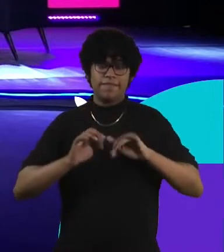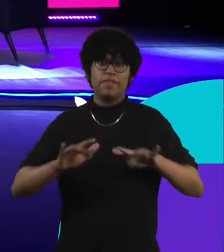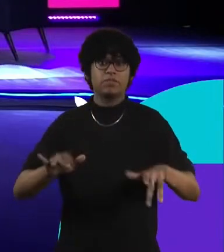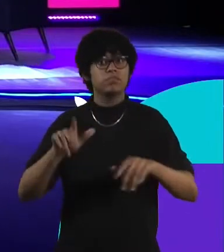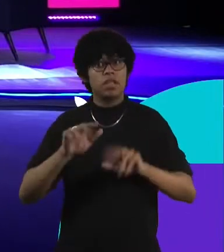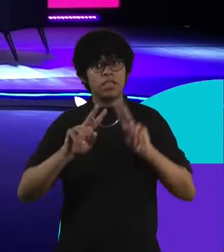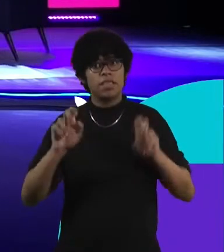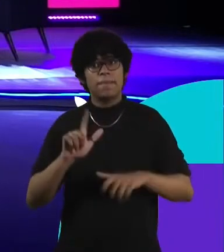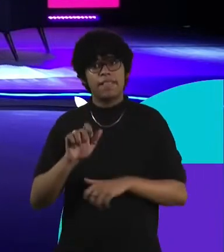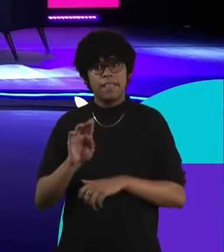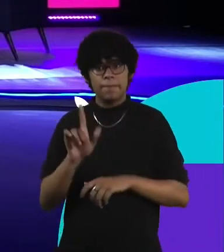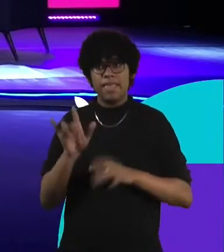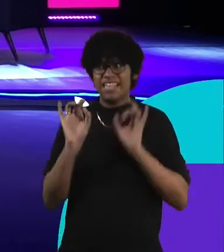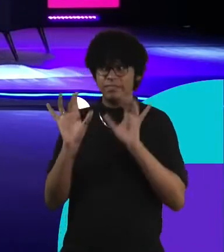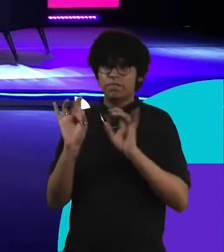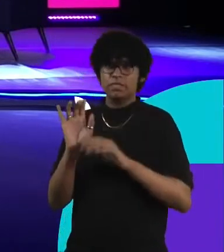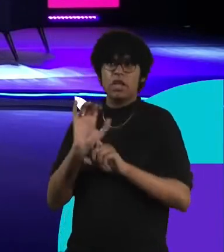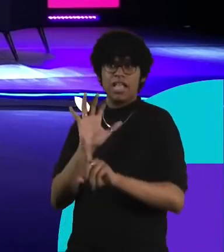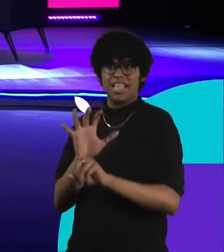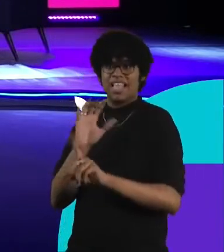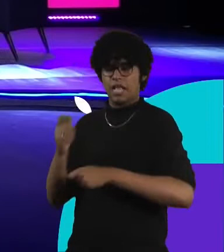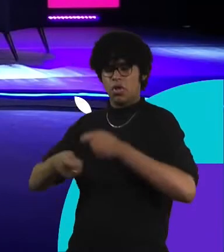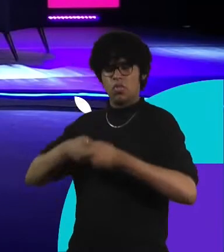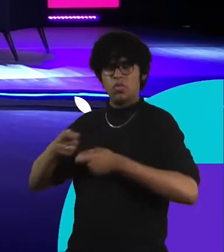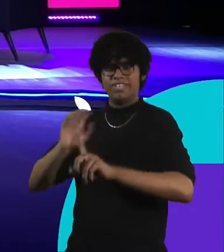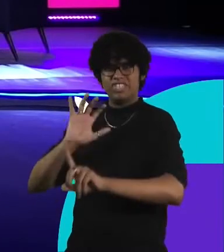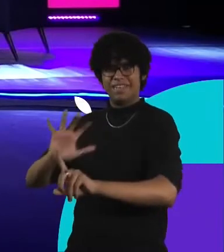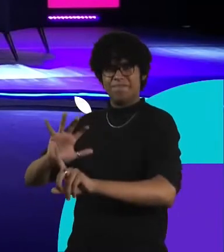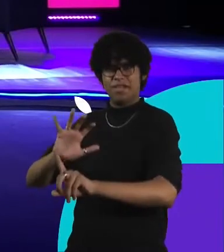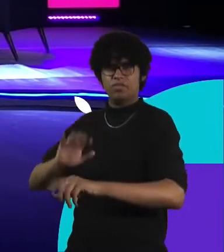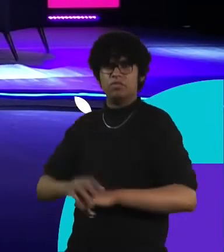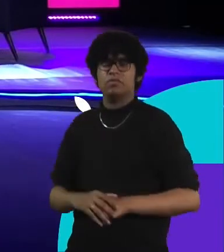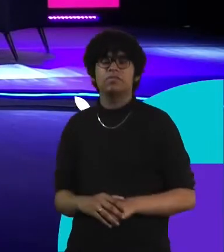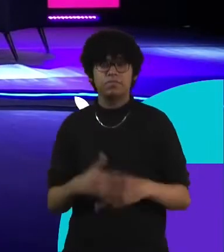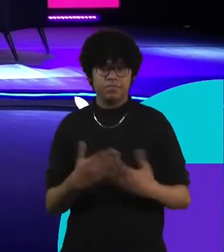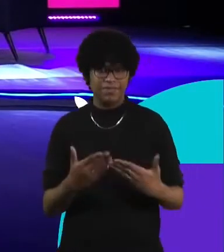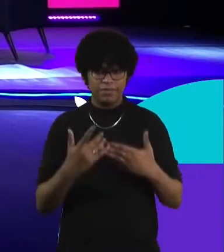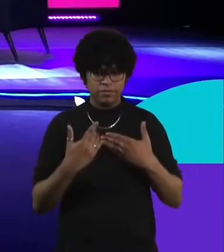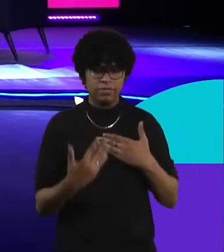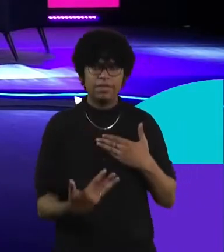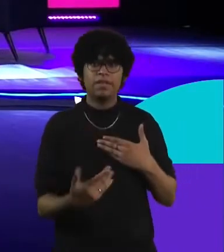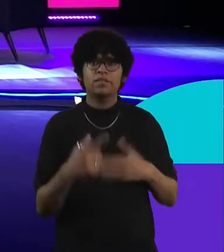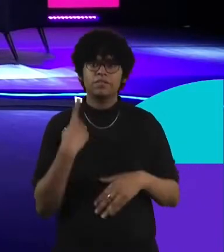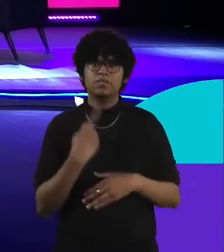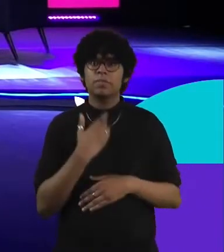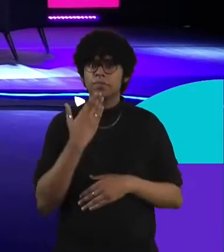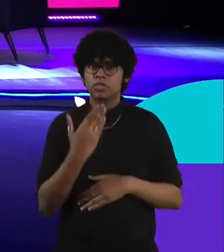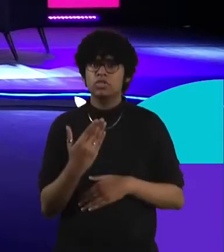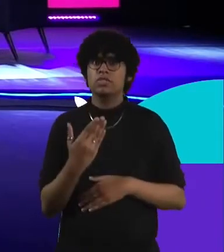mencionei para vocês, foi específico sobre mensuração de impacto. Tá? Então, já a gente vai pedir para o Gabriel e